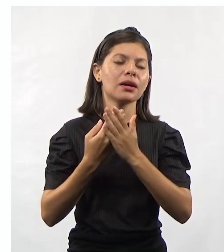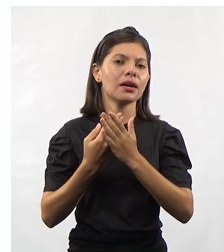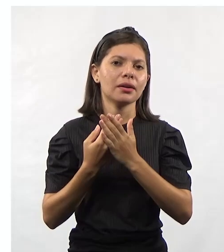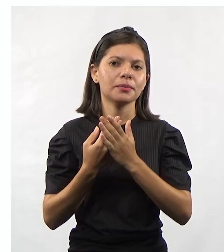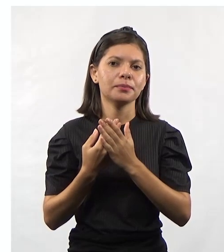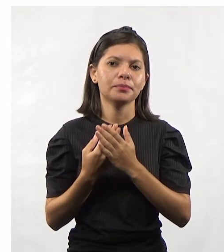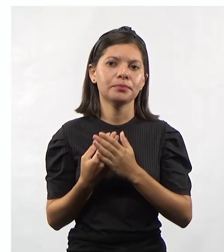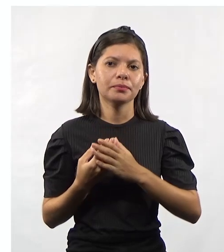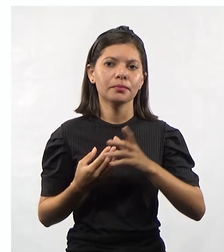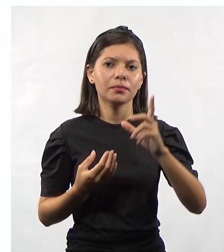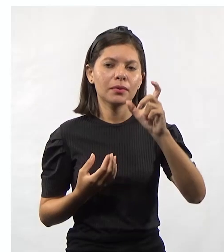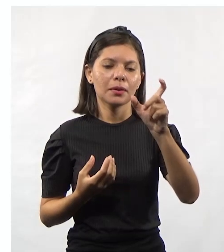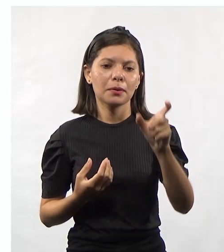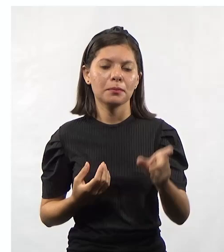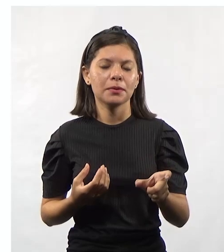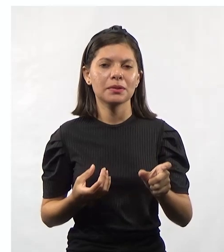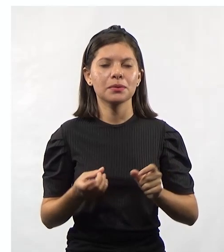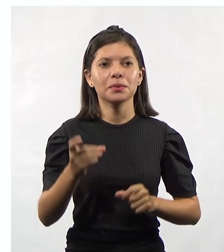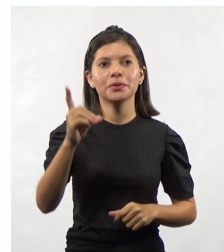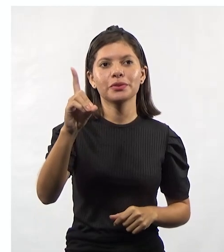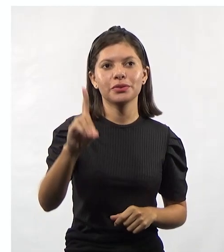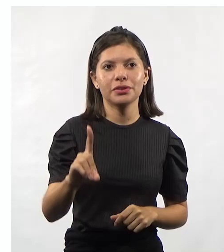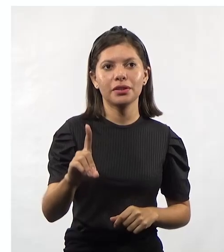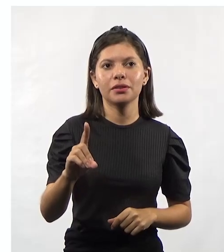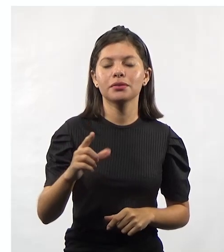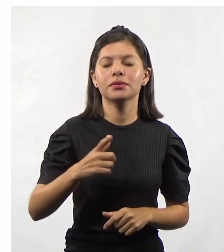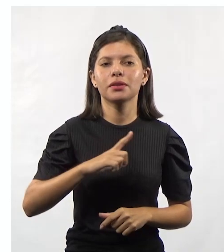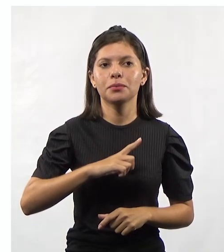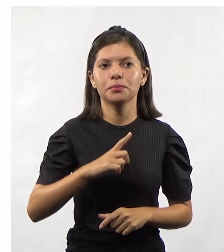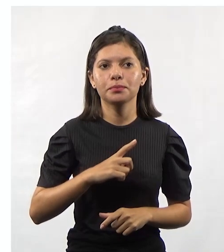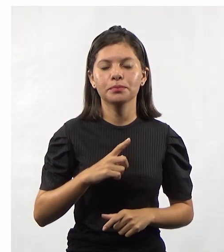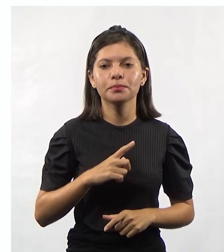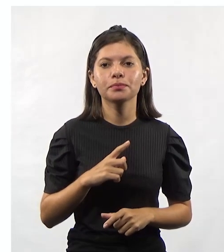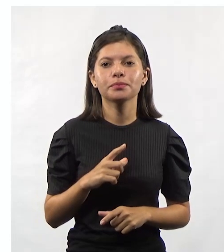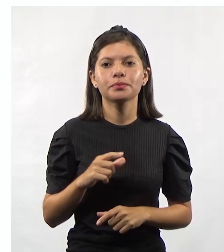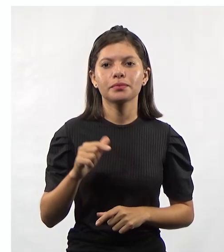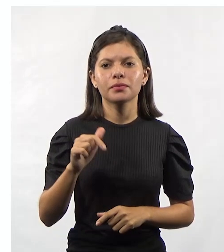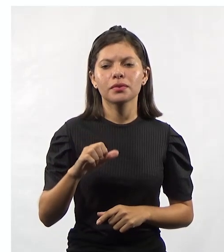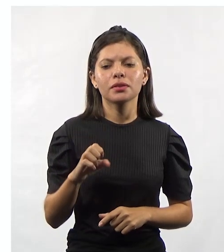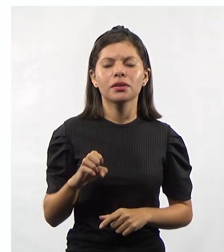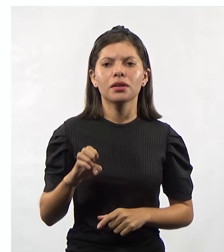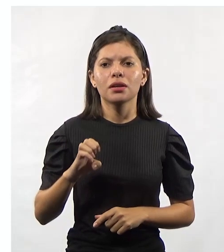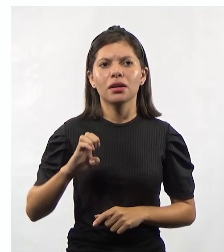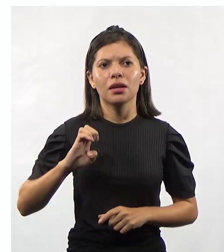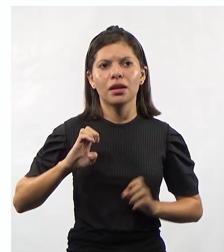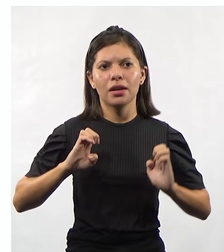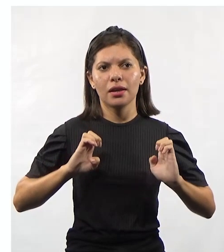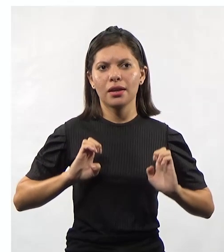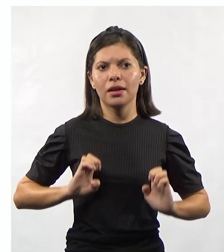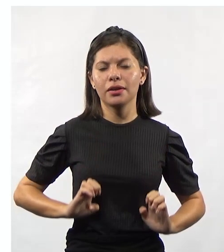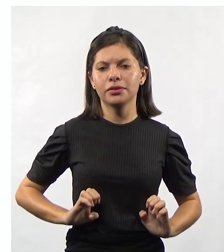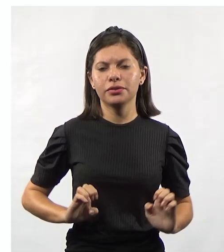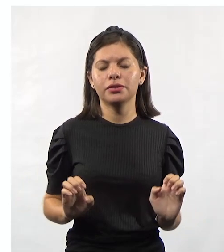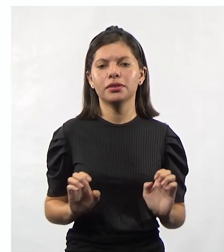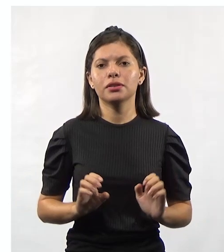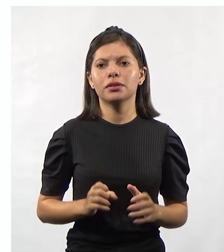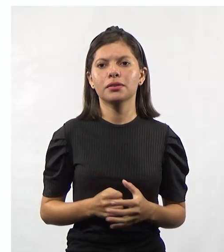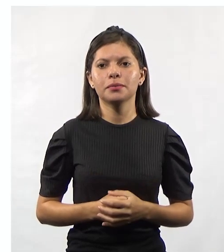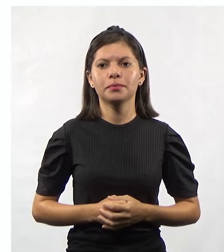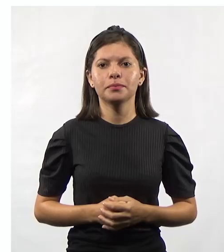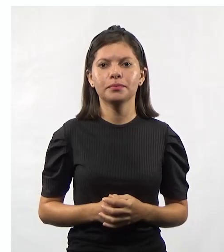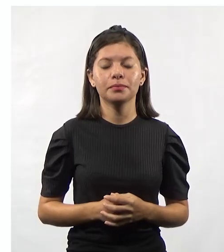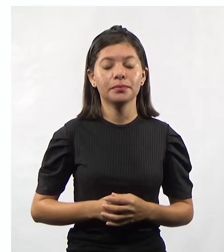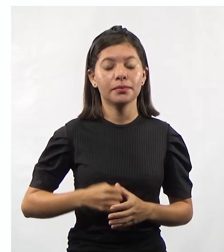maneira geral, como sujeitos de direitos, né? E essa ética aqui, pessoal, a ética do cuidado